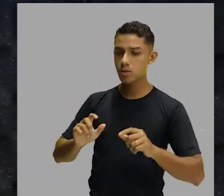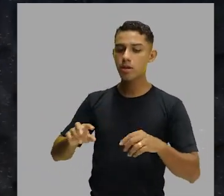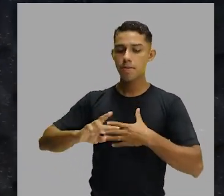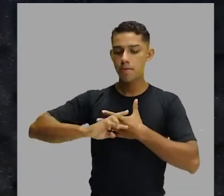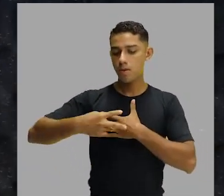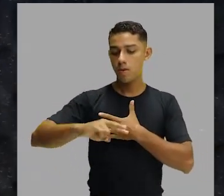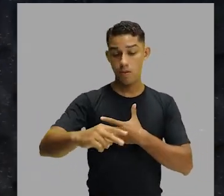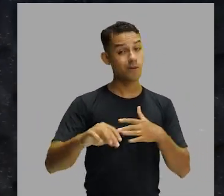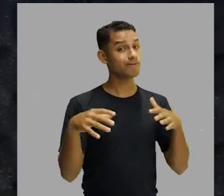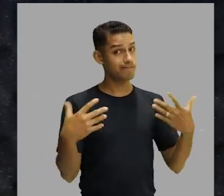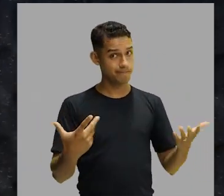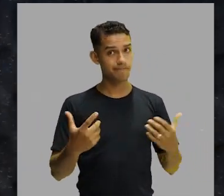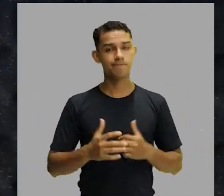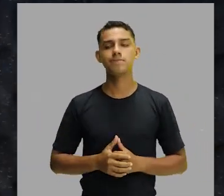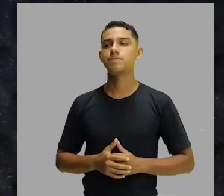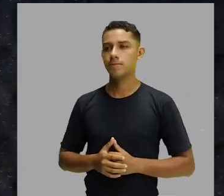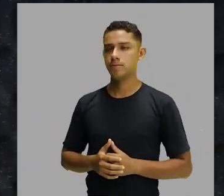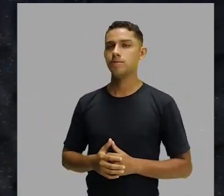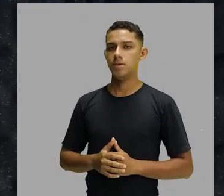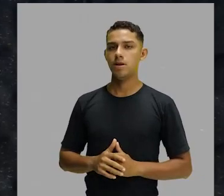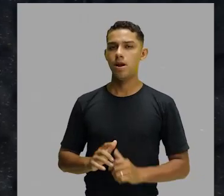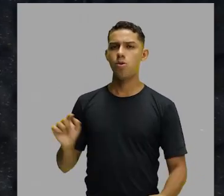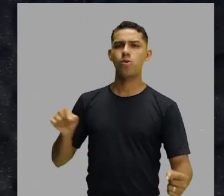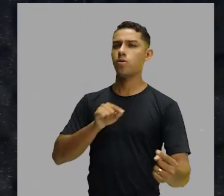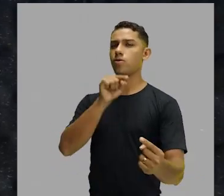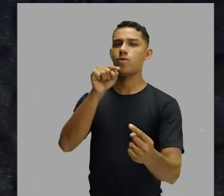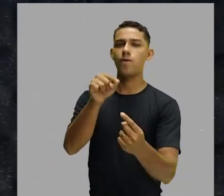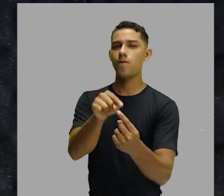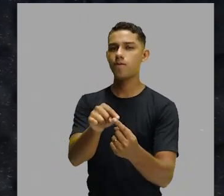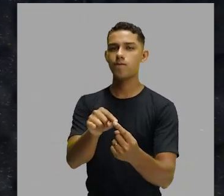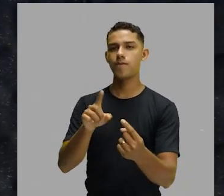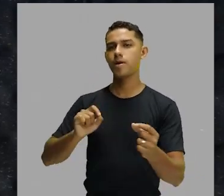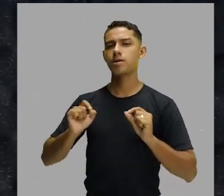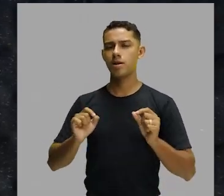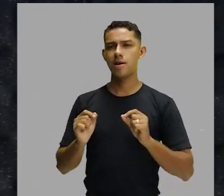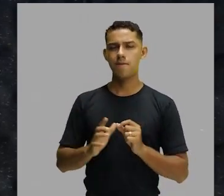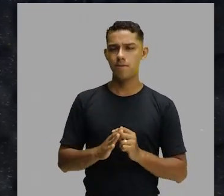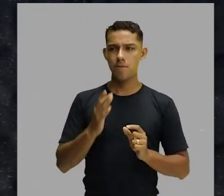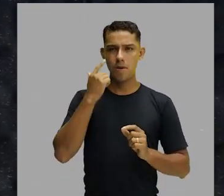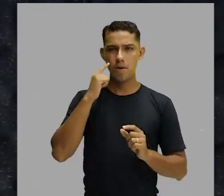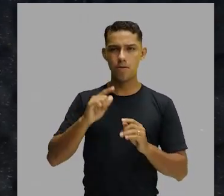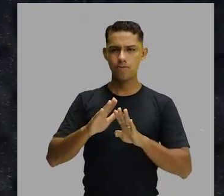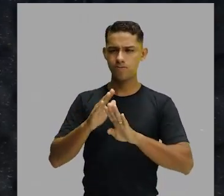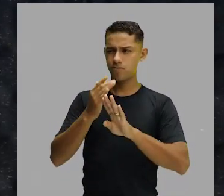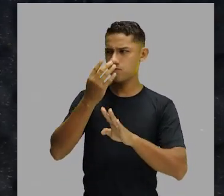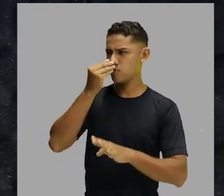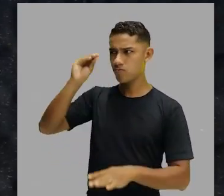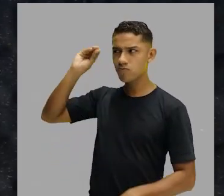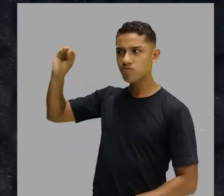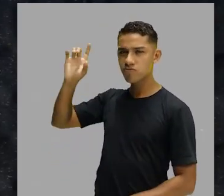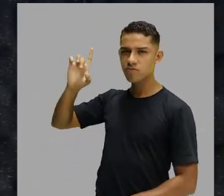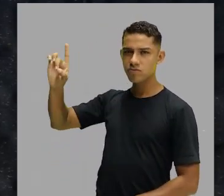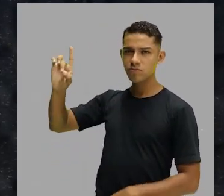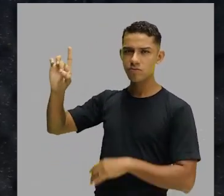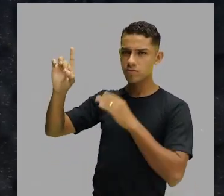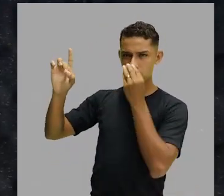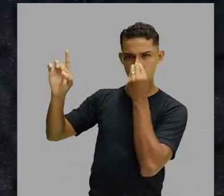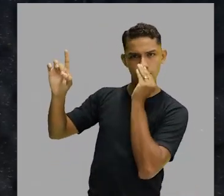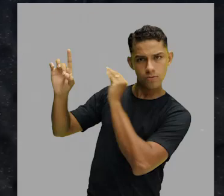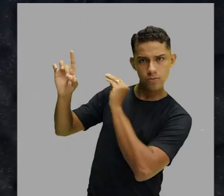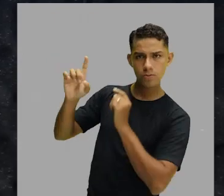consequências. E outra coisa, o objetivo não era virar as costas para Deus, mas sim dar